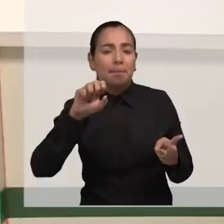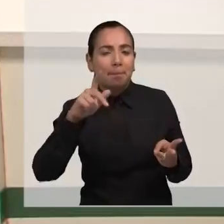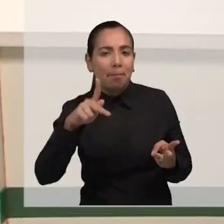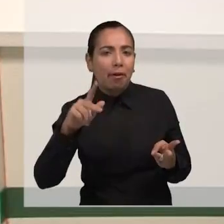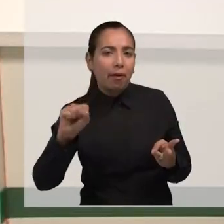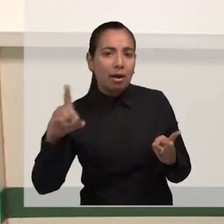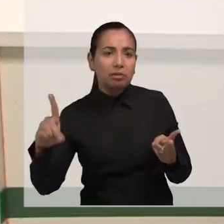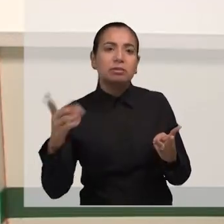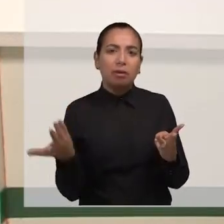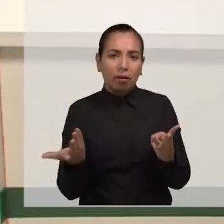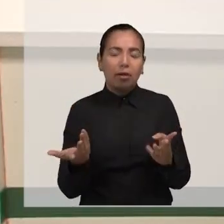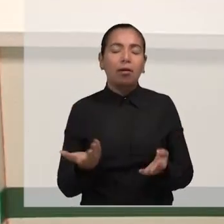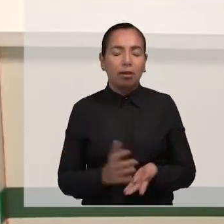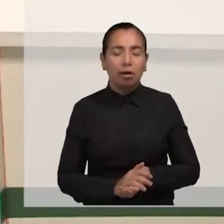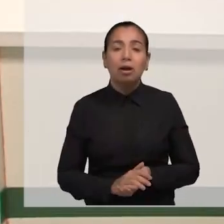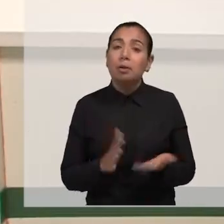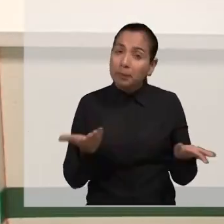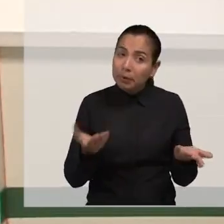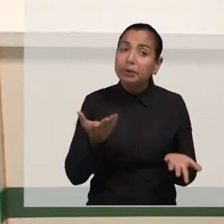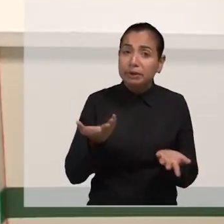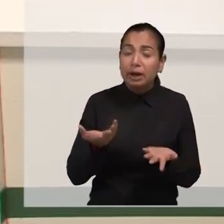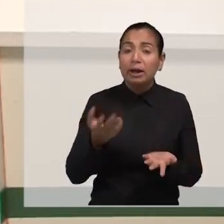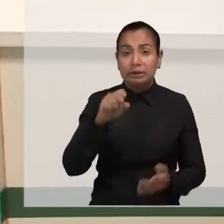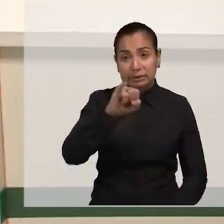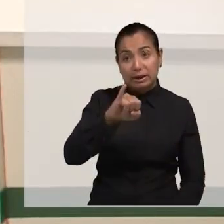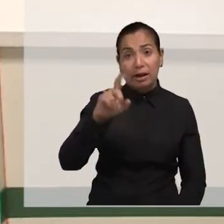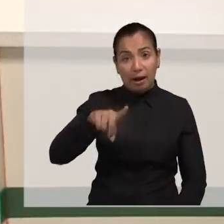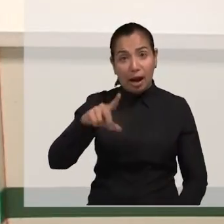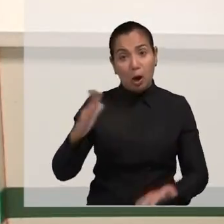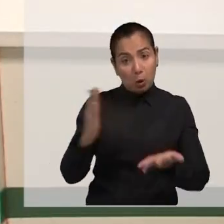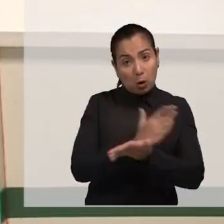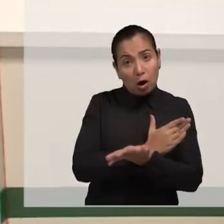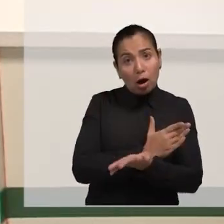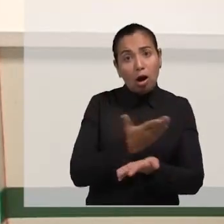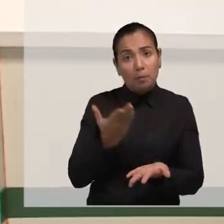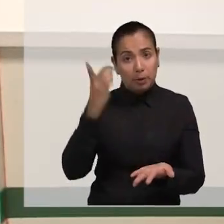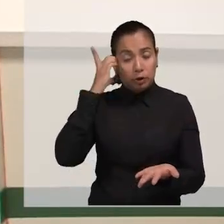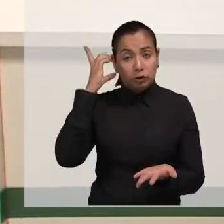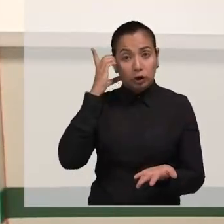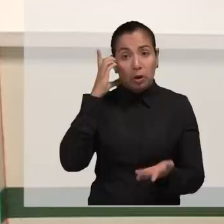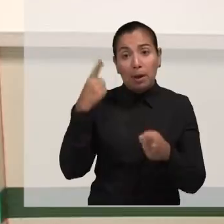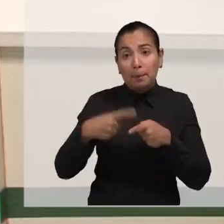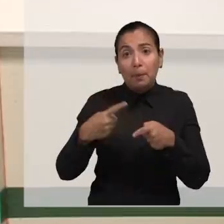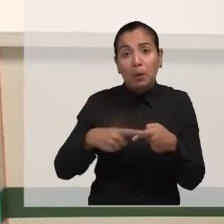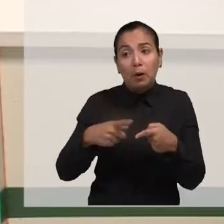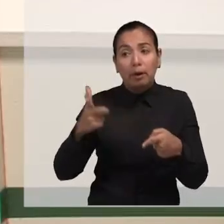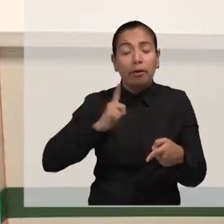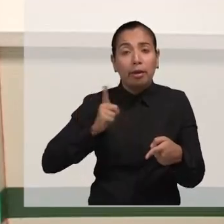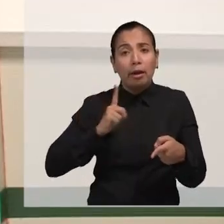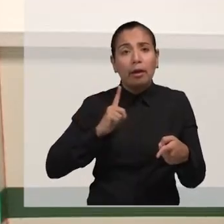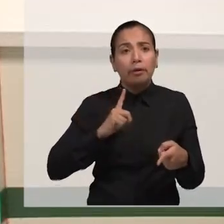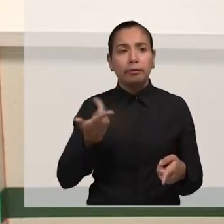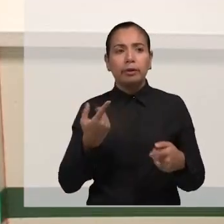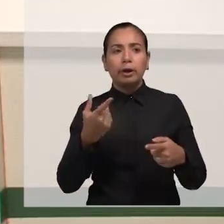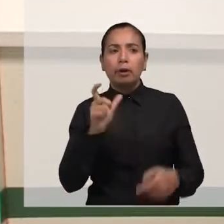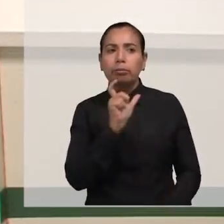ele acha que a derrubada da Dilma foi um golpe, ele está se aliando com quem derrubou a Dilma. Sem dúvida, isso é